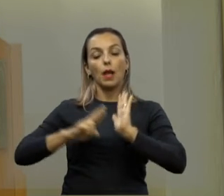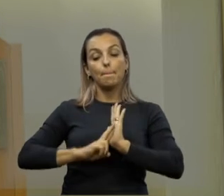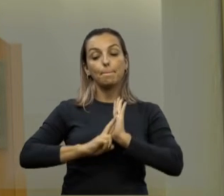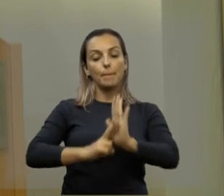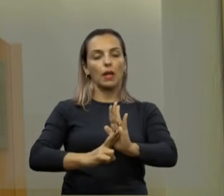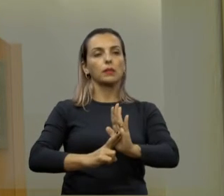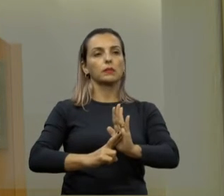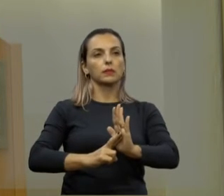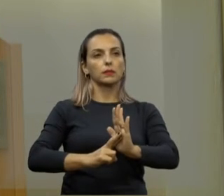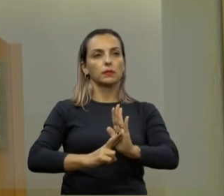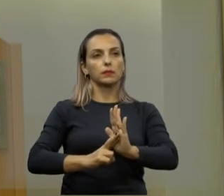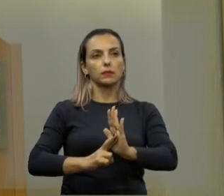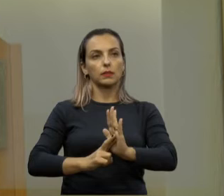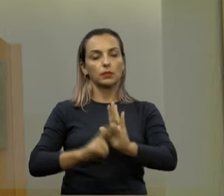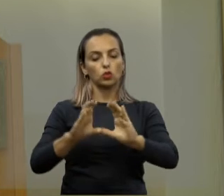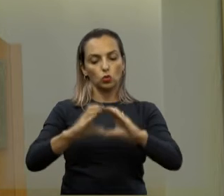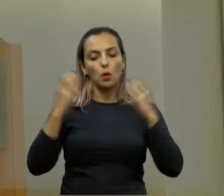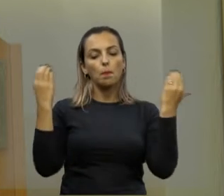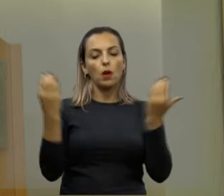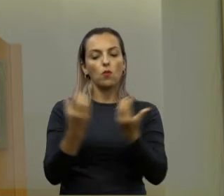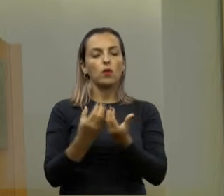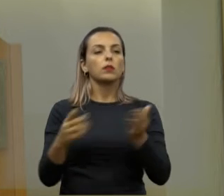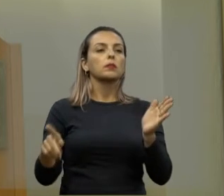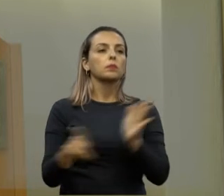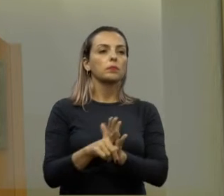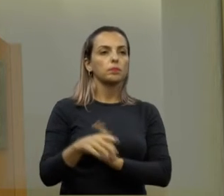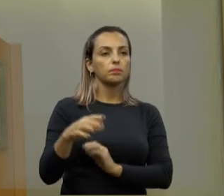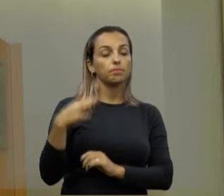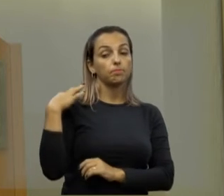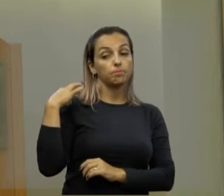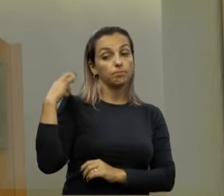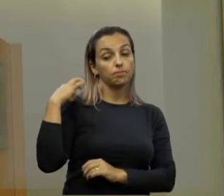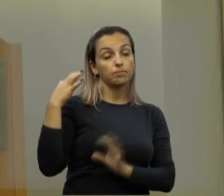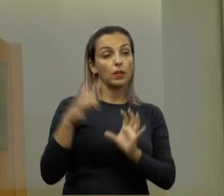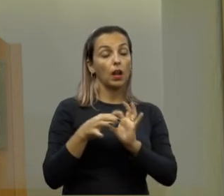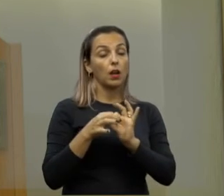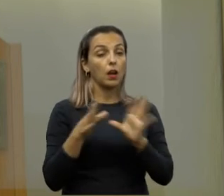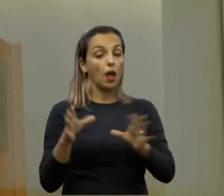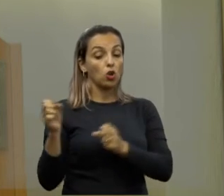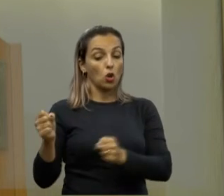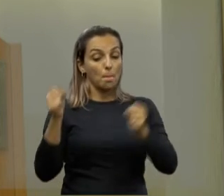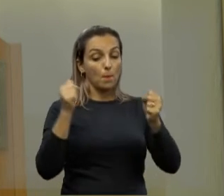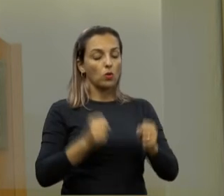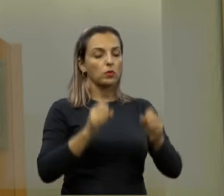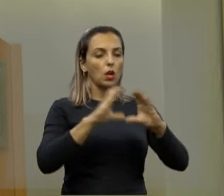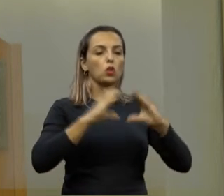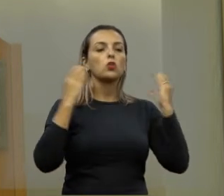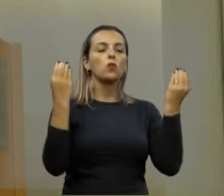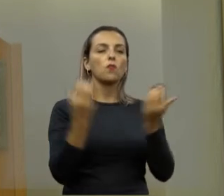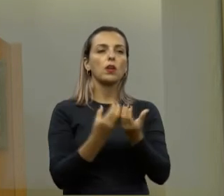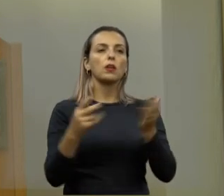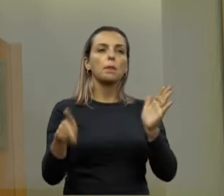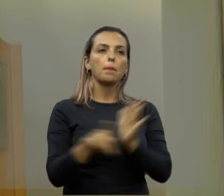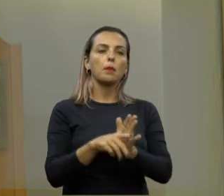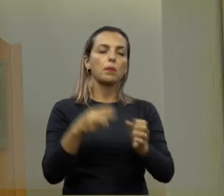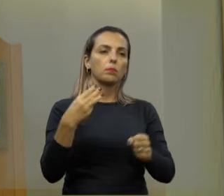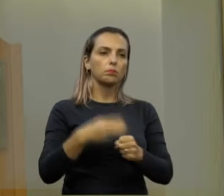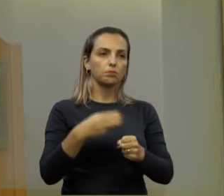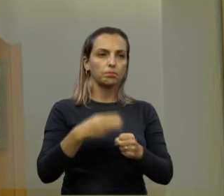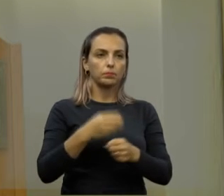representatividade de uma conferência autonomia e o poder que é uma conferência Municipal